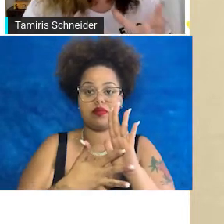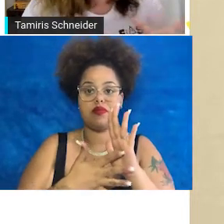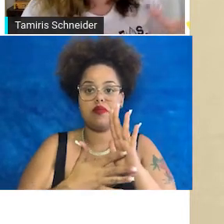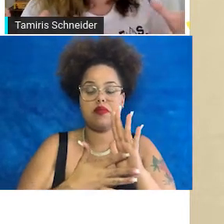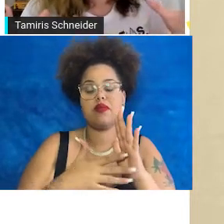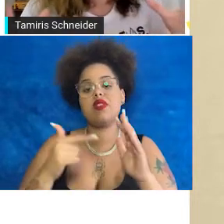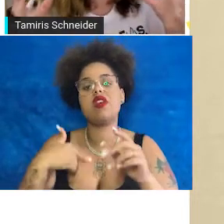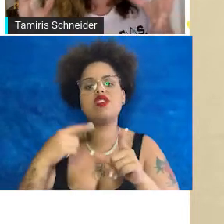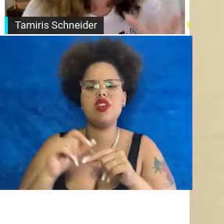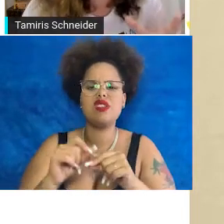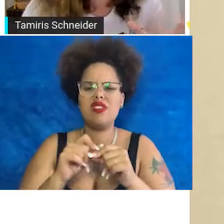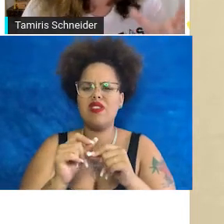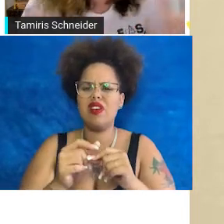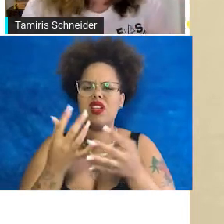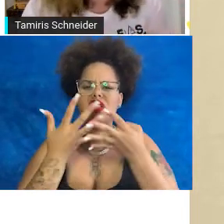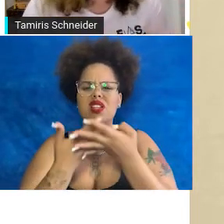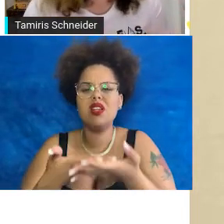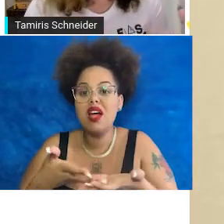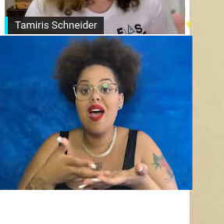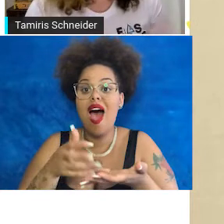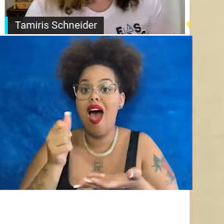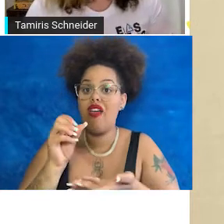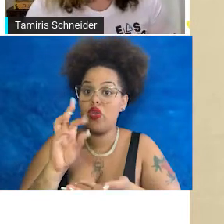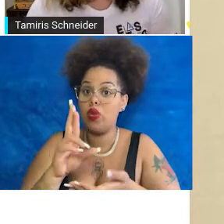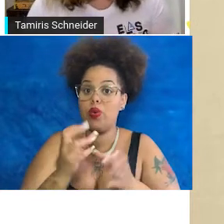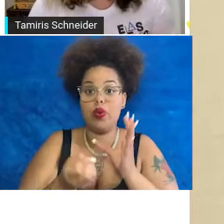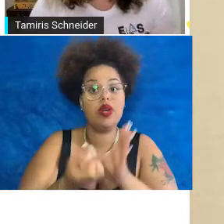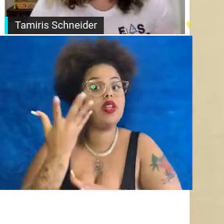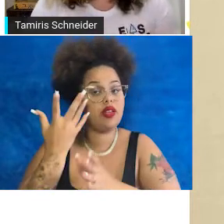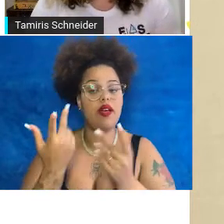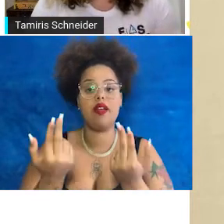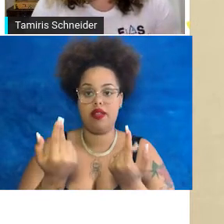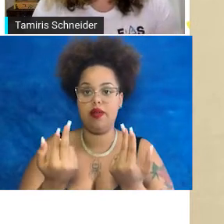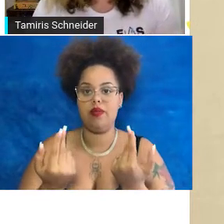ali um bercinho para o ator criar também, né?